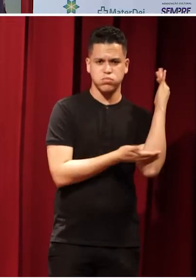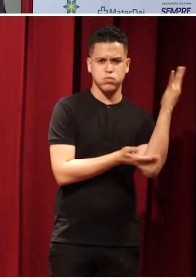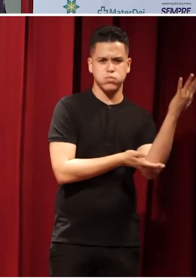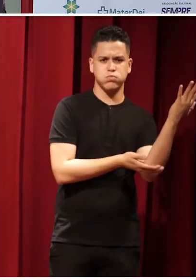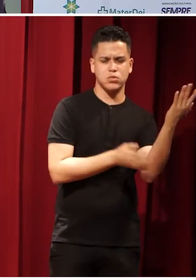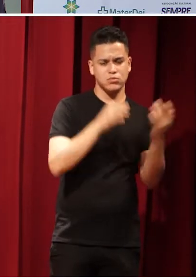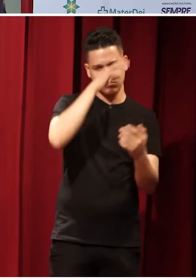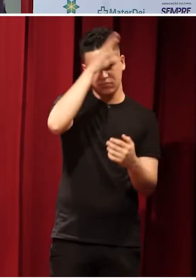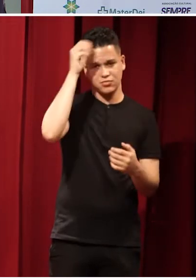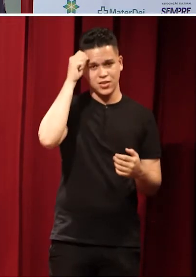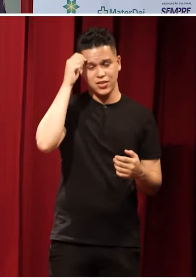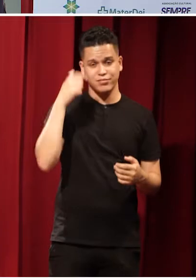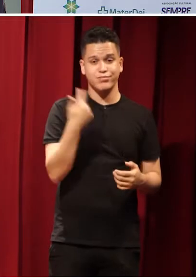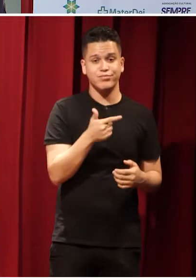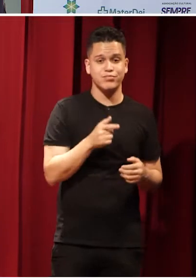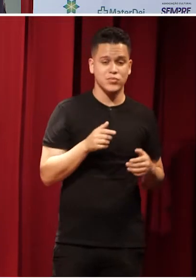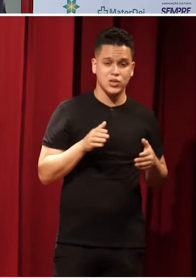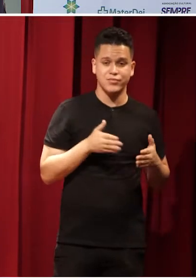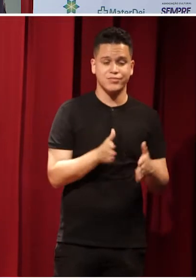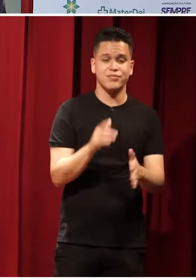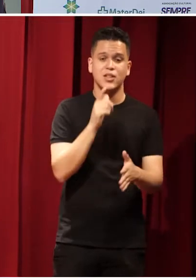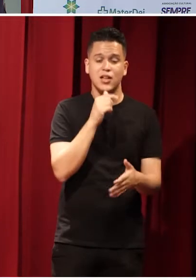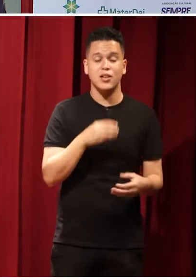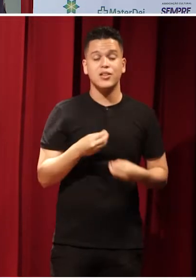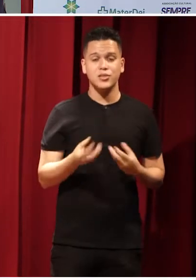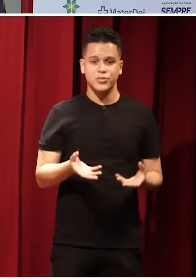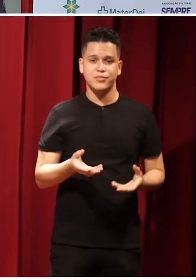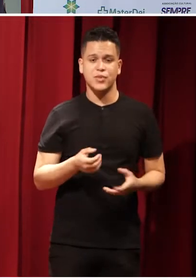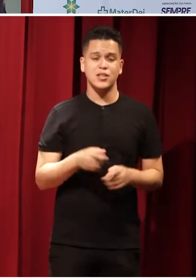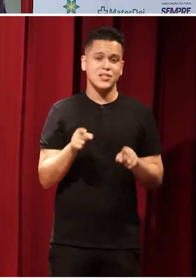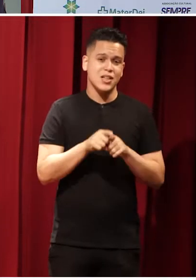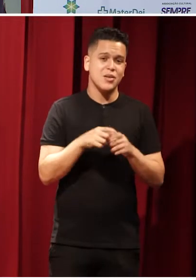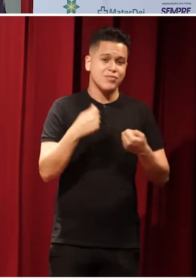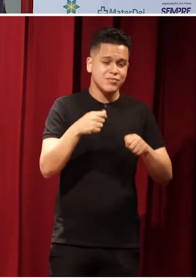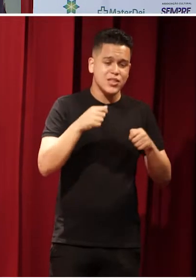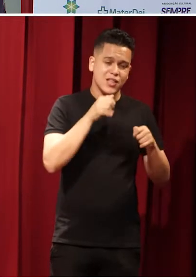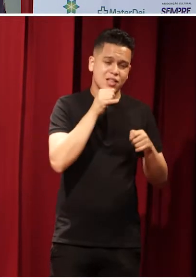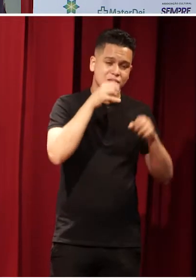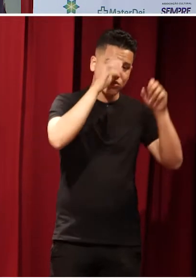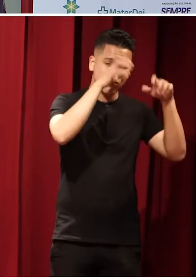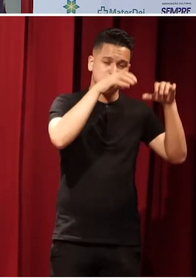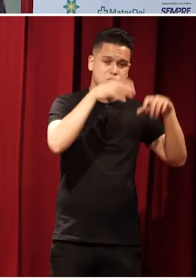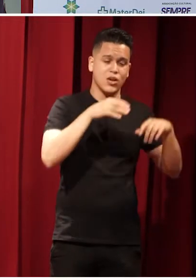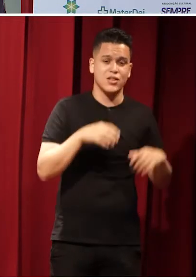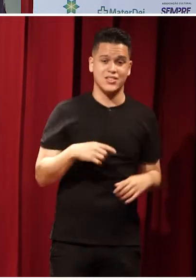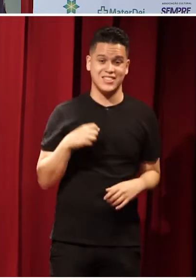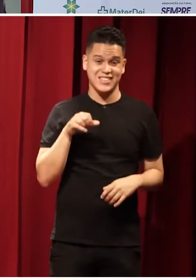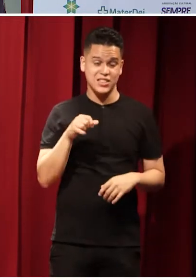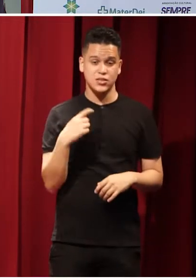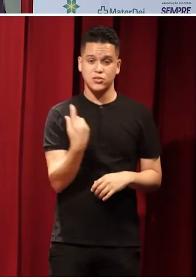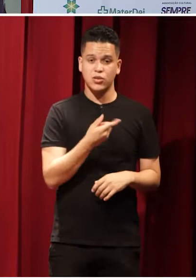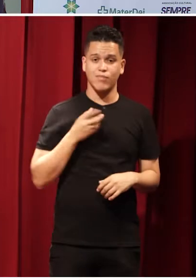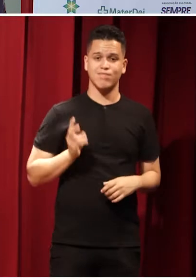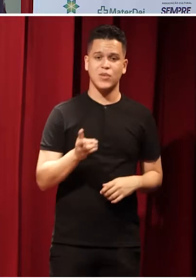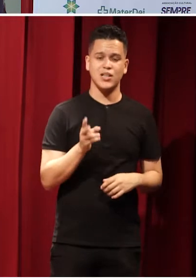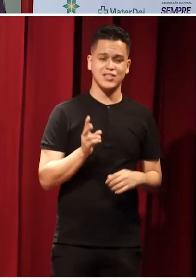Amazônia. Além disso, para a agropecuária funcionar, precisa ter chuva. E a Amazônia